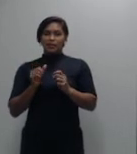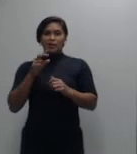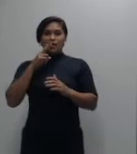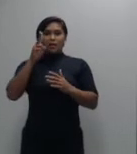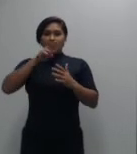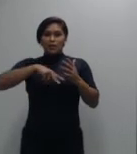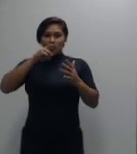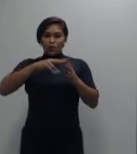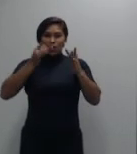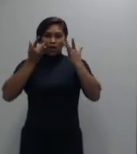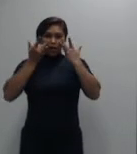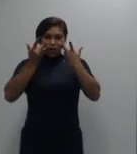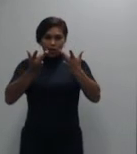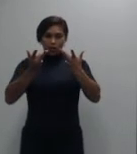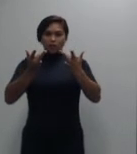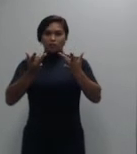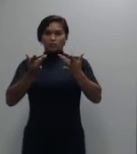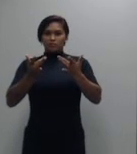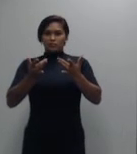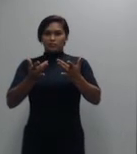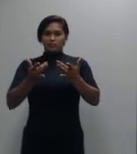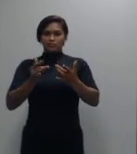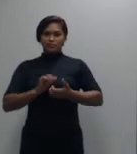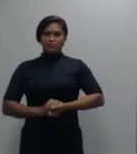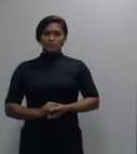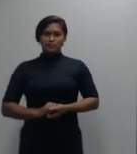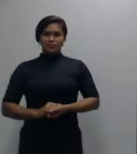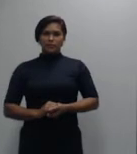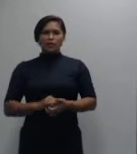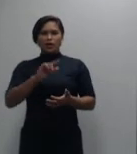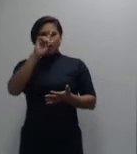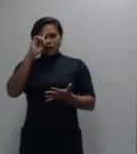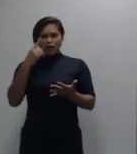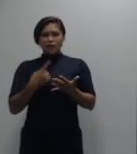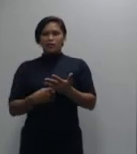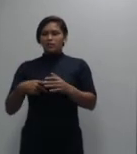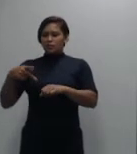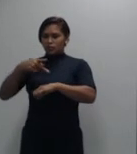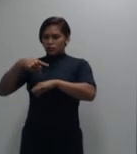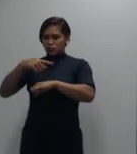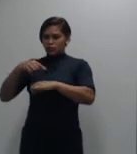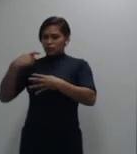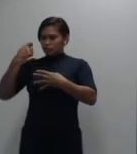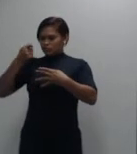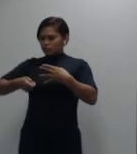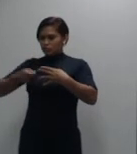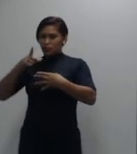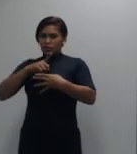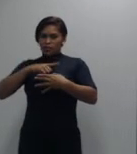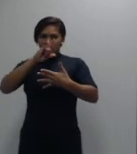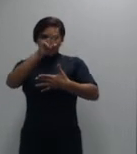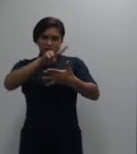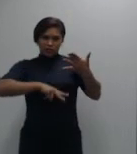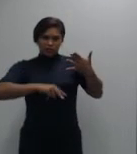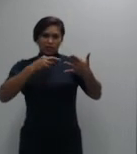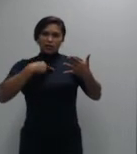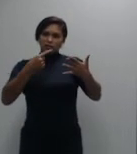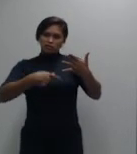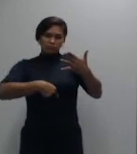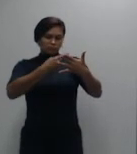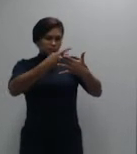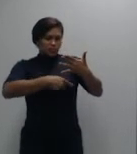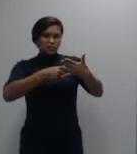com muita atenção e a decisão estrangeira que está diante de nós está folha